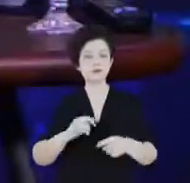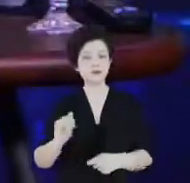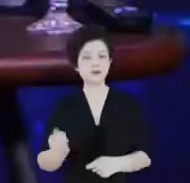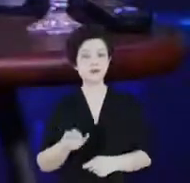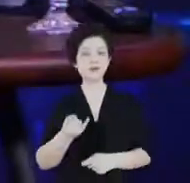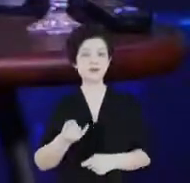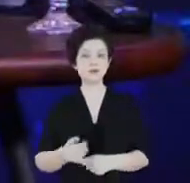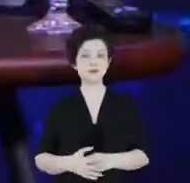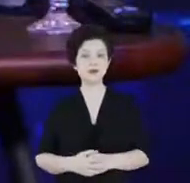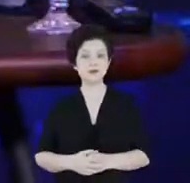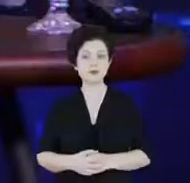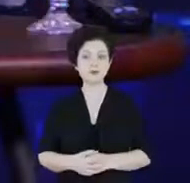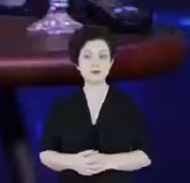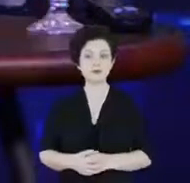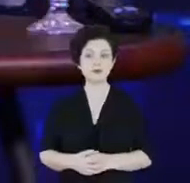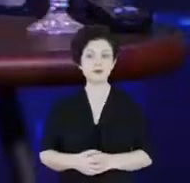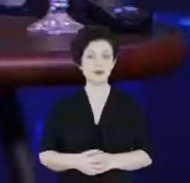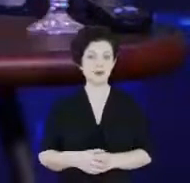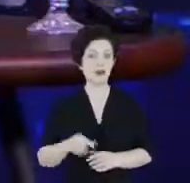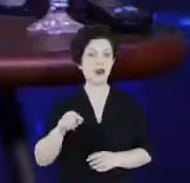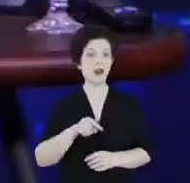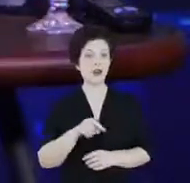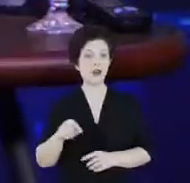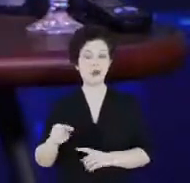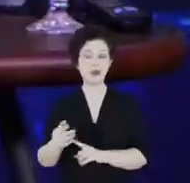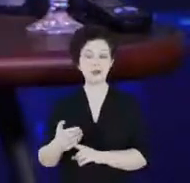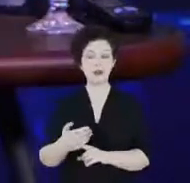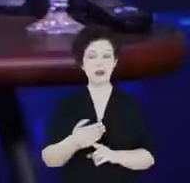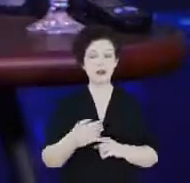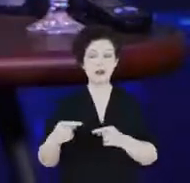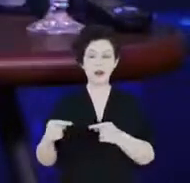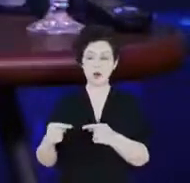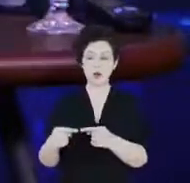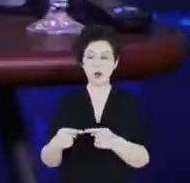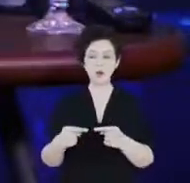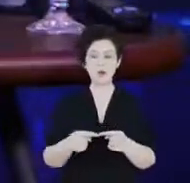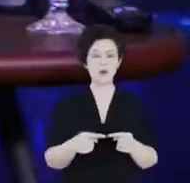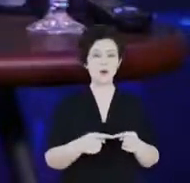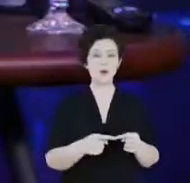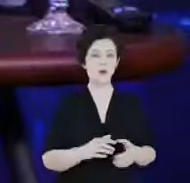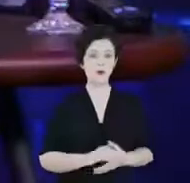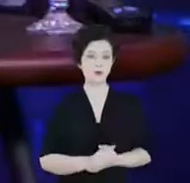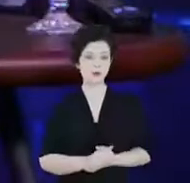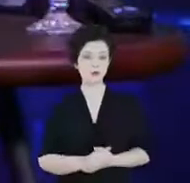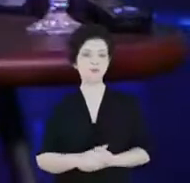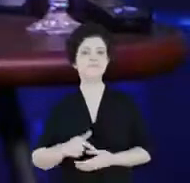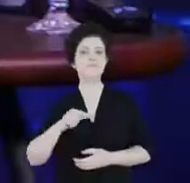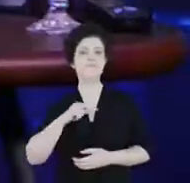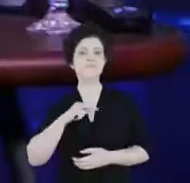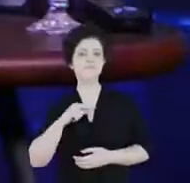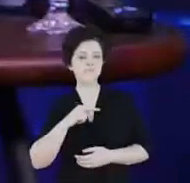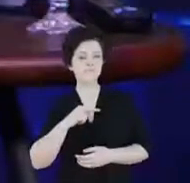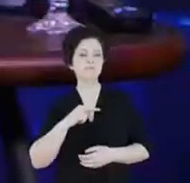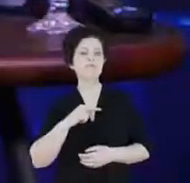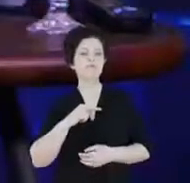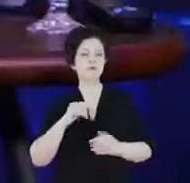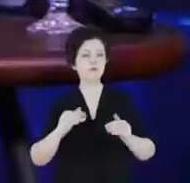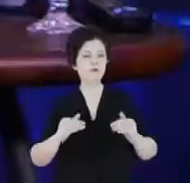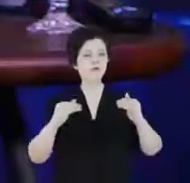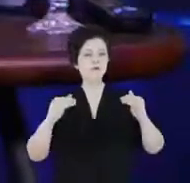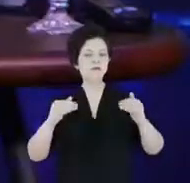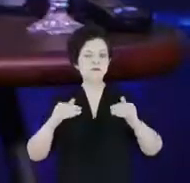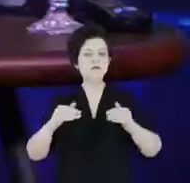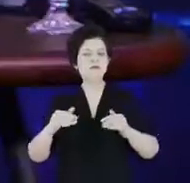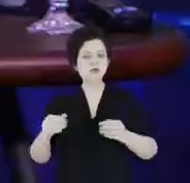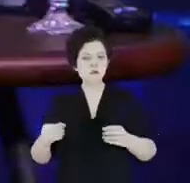Agora, essas tecnologias precisam ser combinadas. Então, por mais que tenhamos uma matriz altamente renovável do